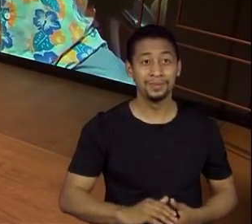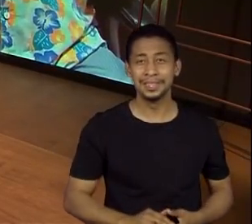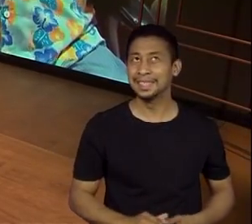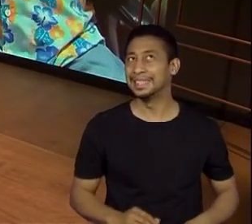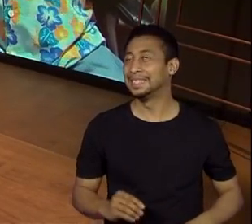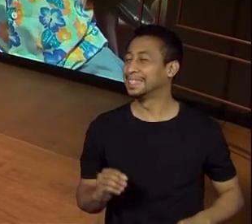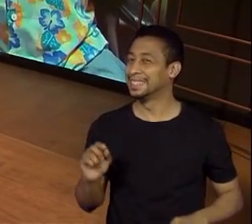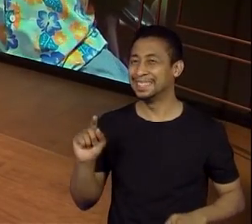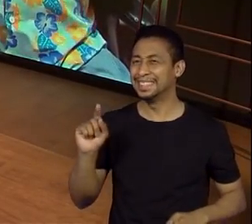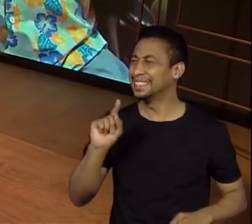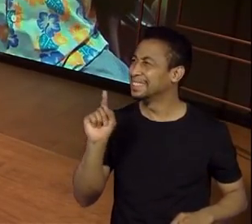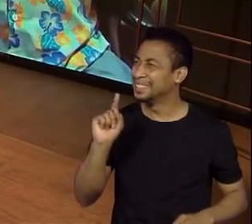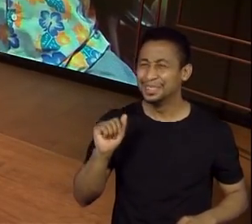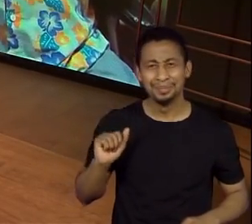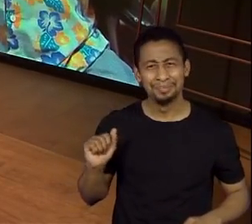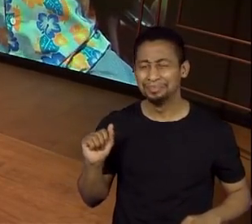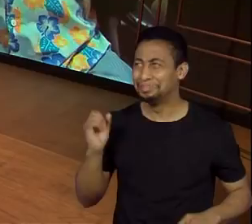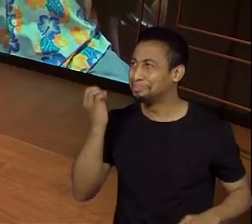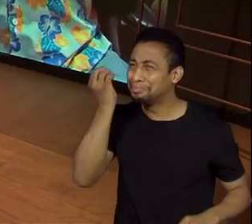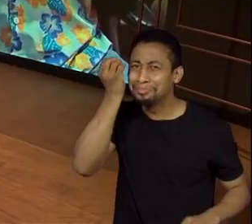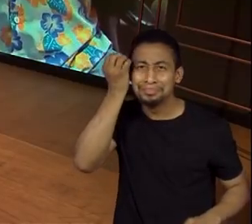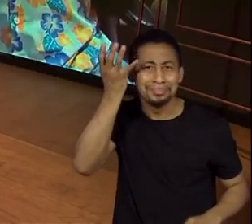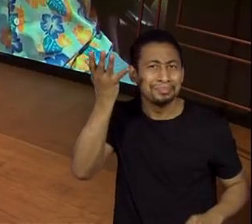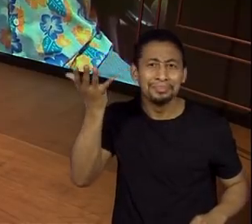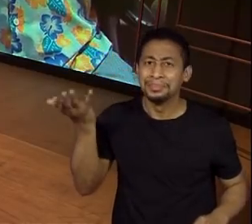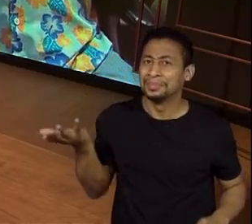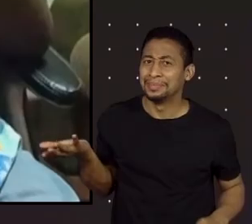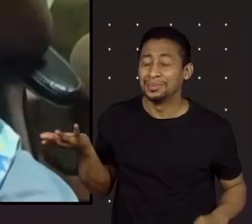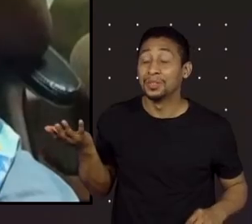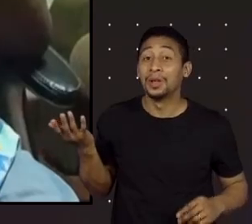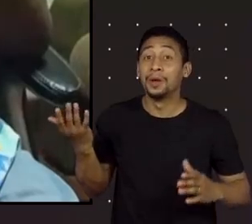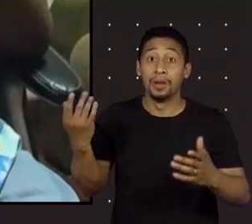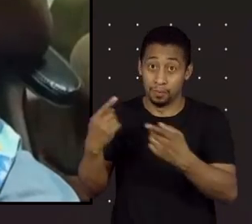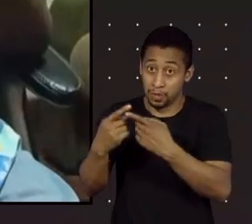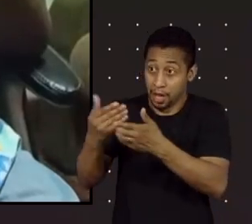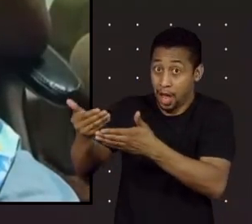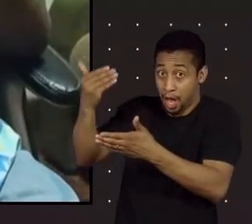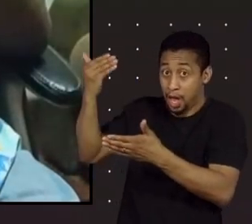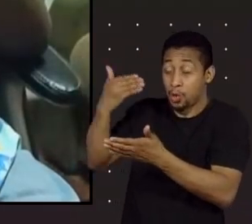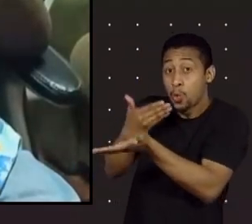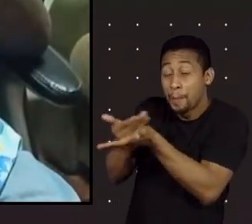Não, não lembro, porque primeiro estava com muito medo, né?